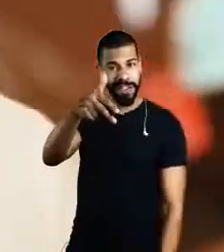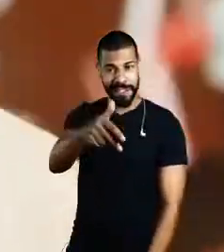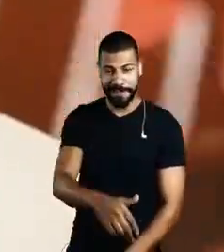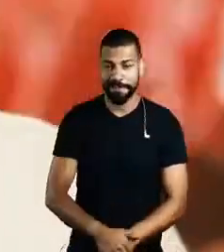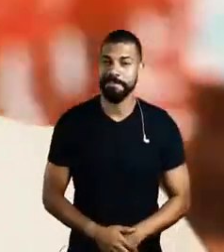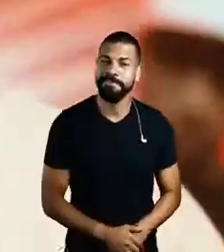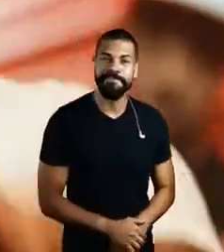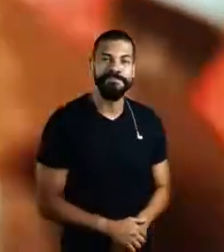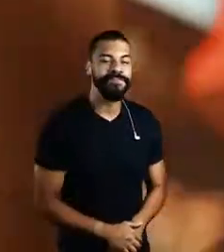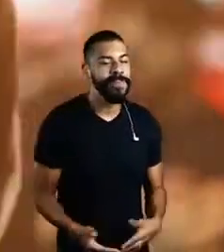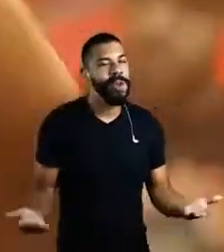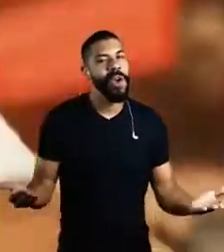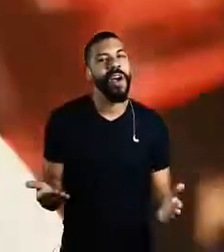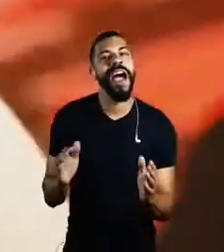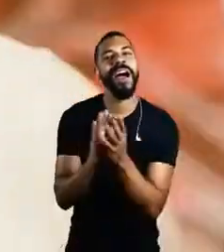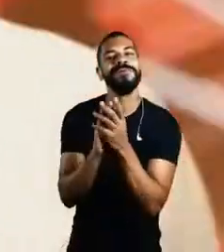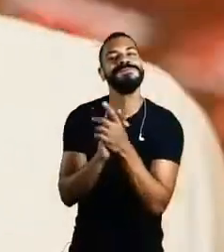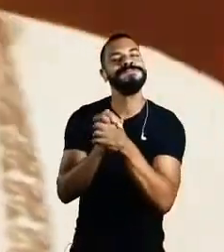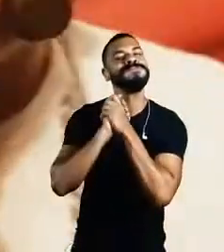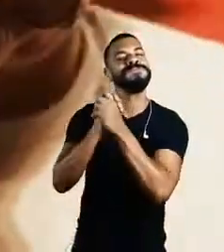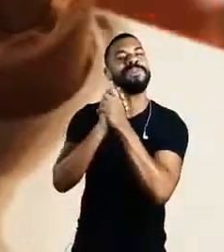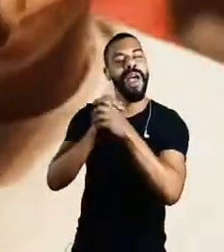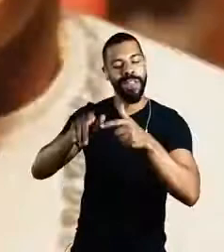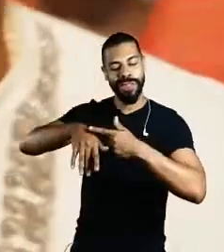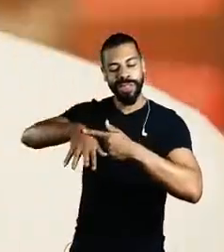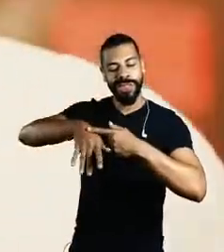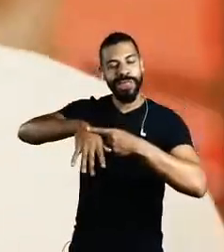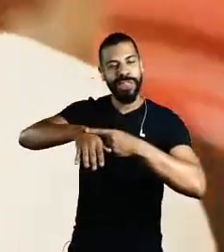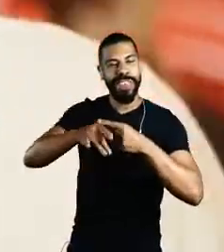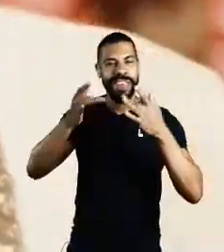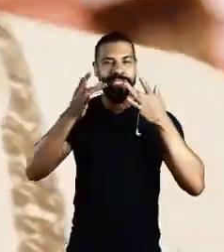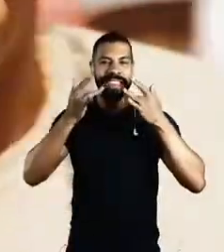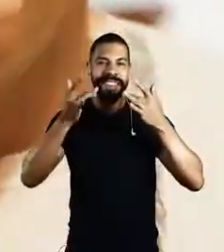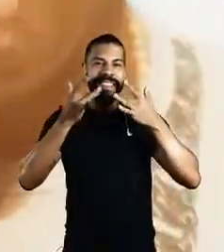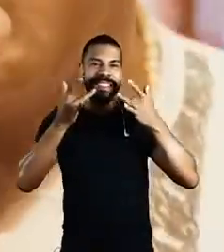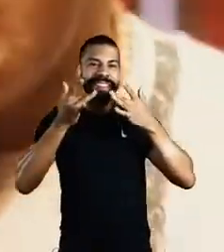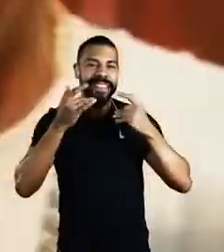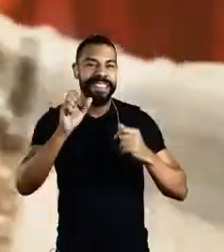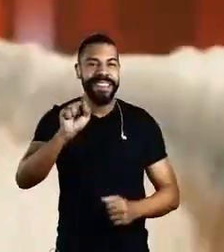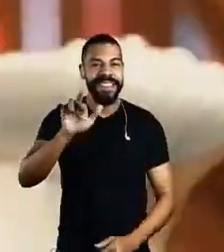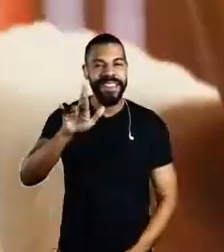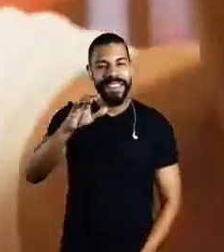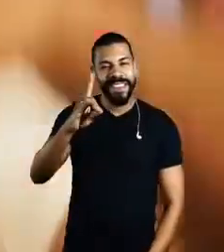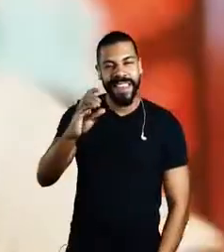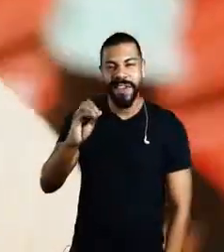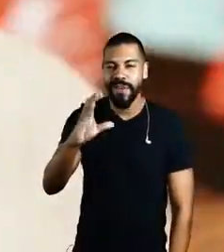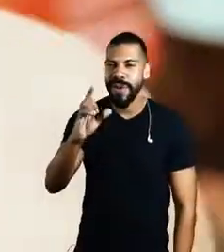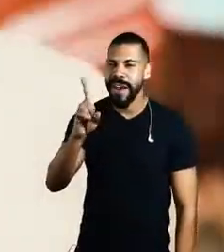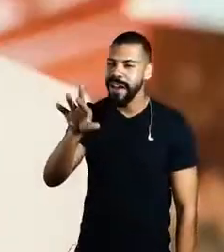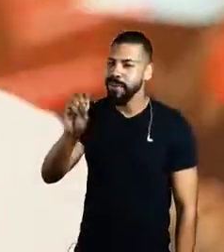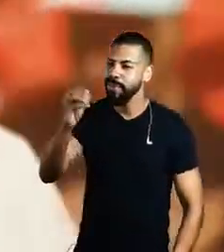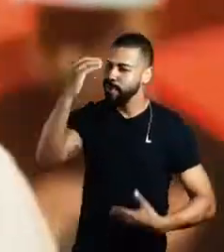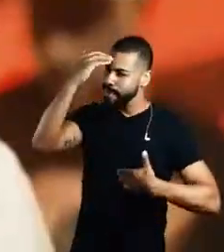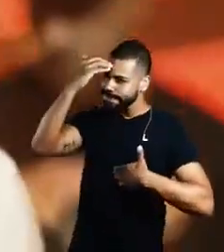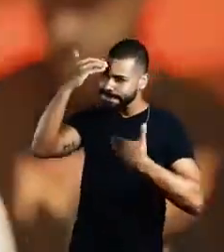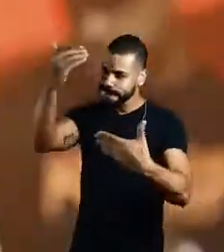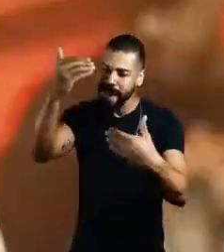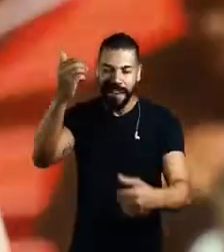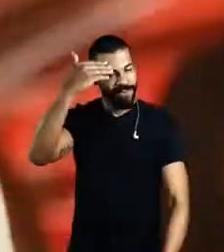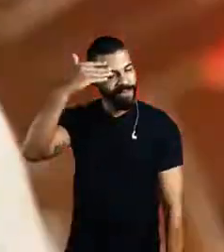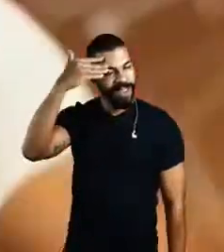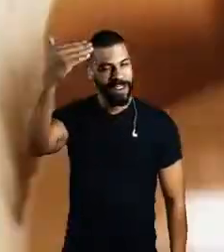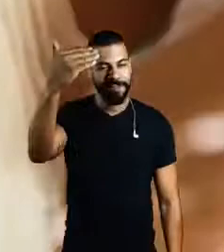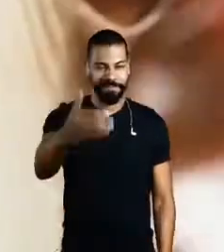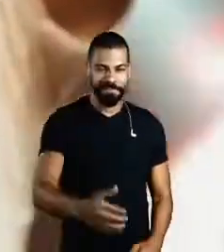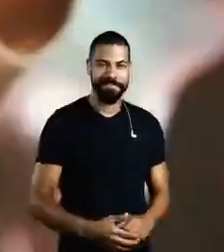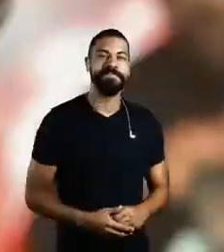Aniversário do Bexiga. Aniversário do Teatro Sérgio Cardoso. Muito obrigado. Valeu.